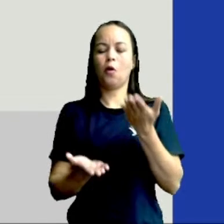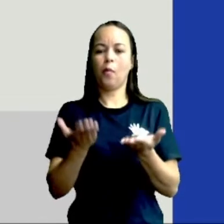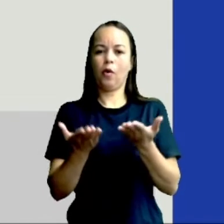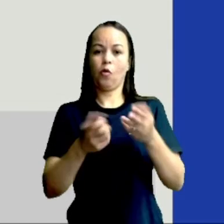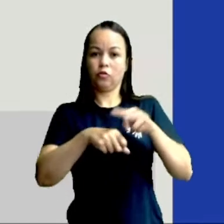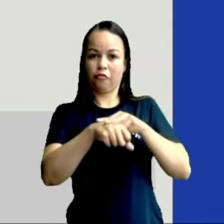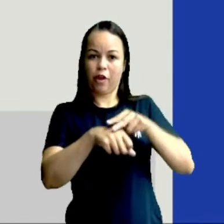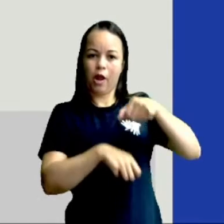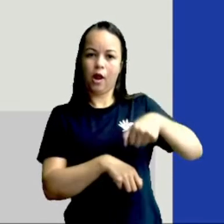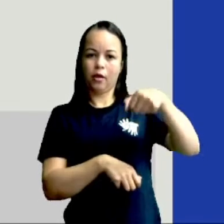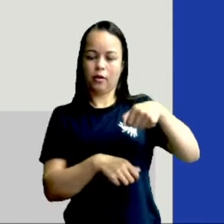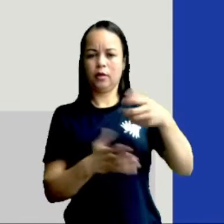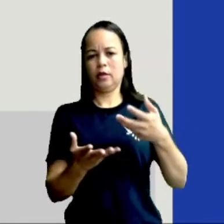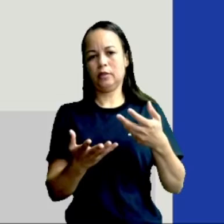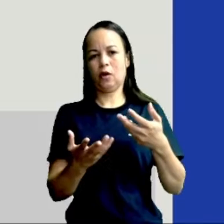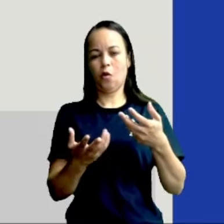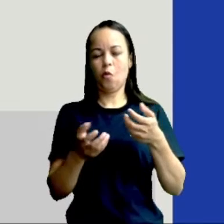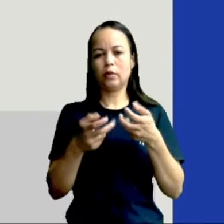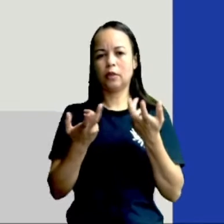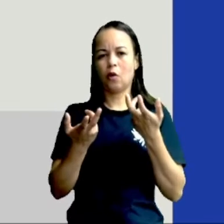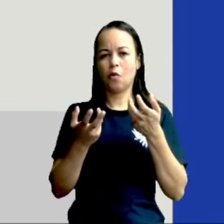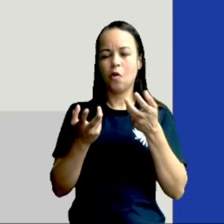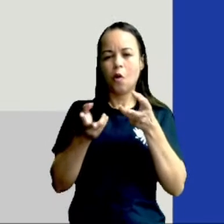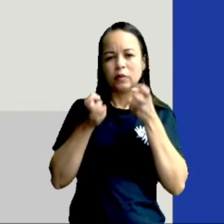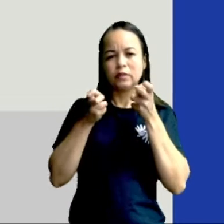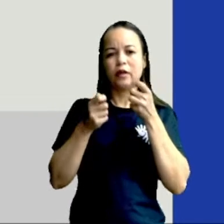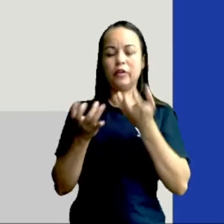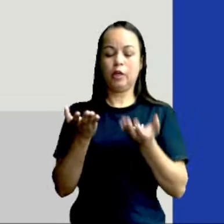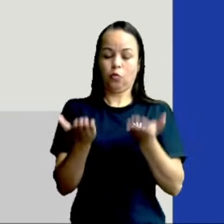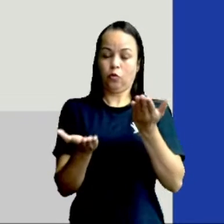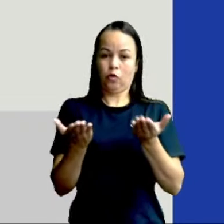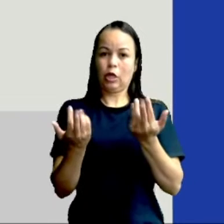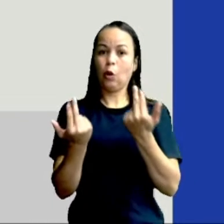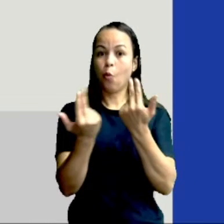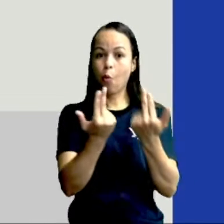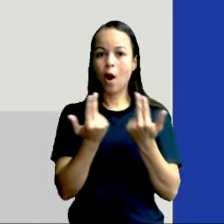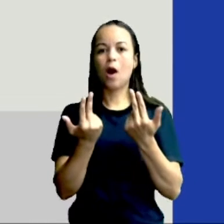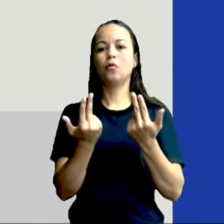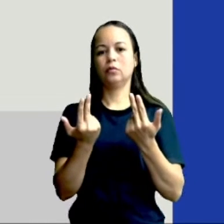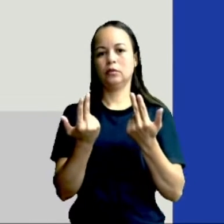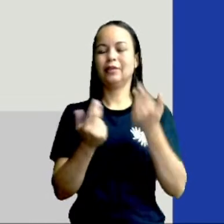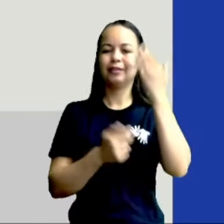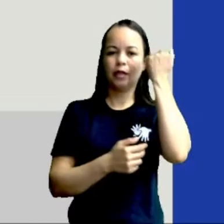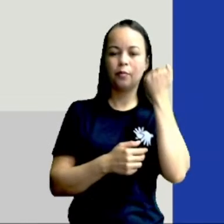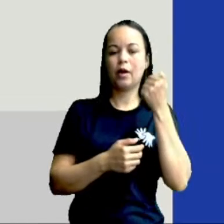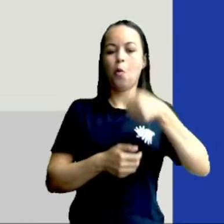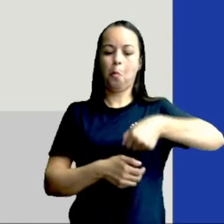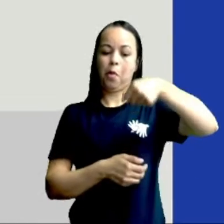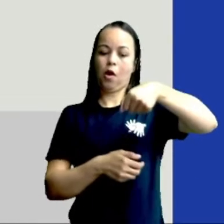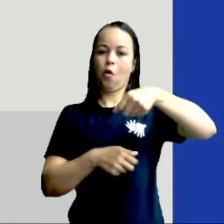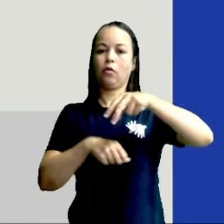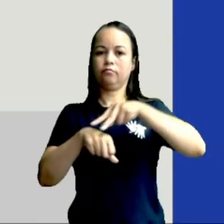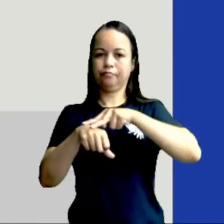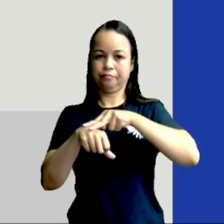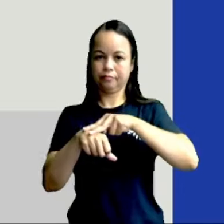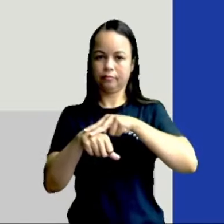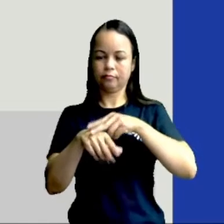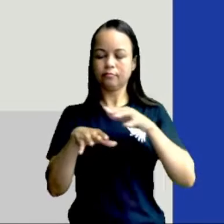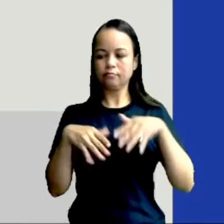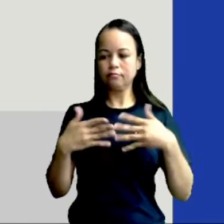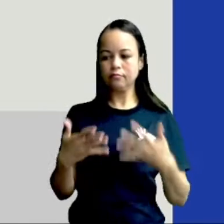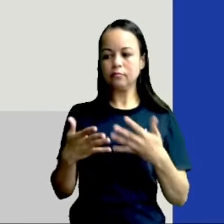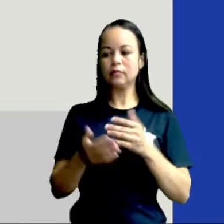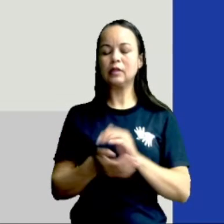que pacotes iguais têm pesos iguais. Então ele já está dizendo aí, ó, que quer saber o valor do pacote verde. E aí a gente vai considerar